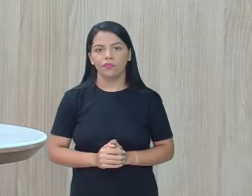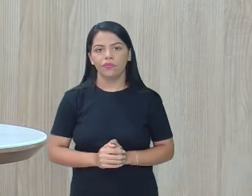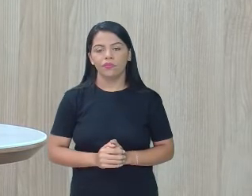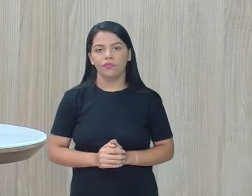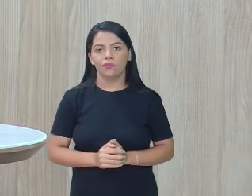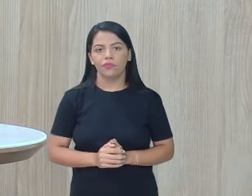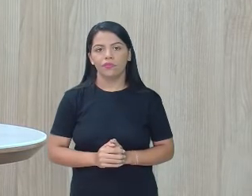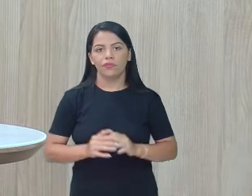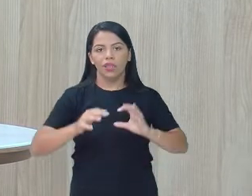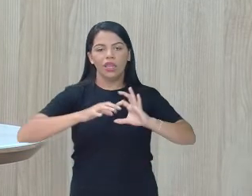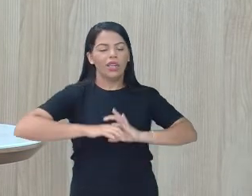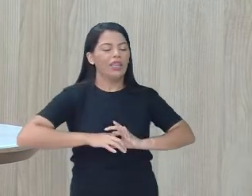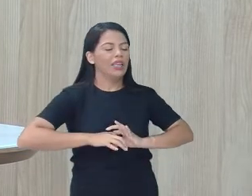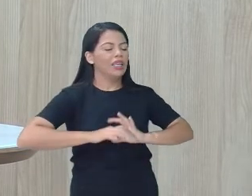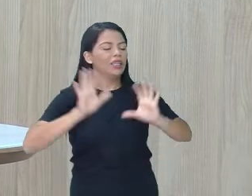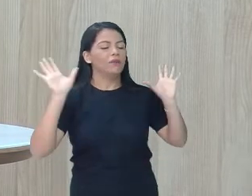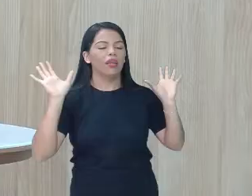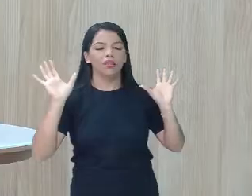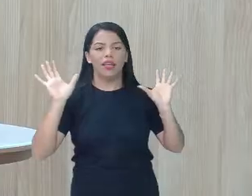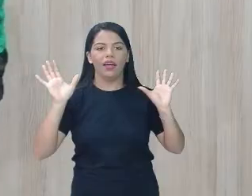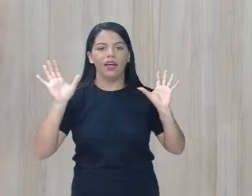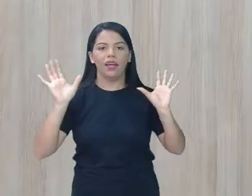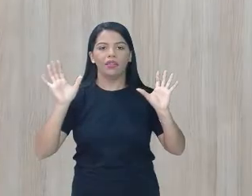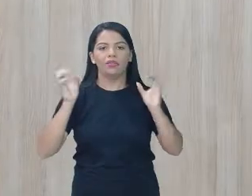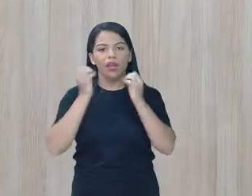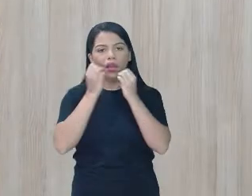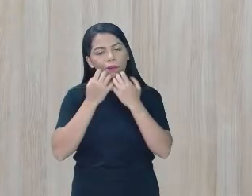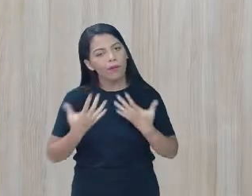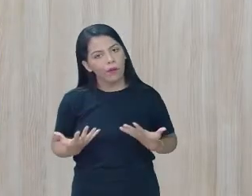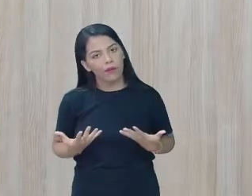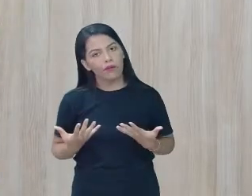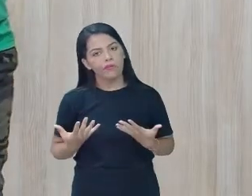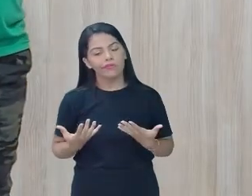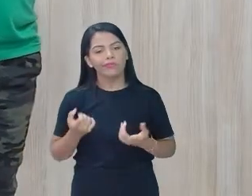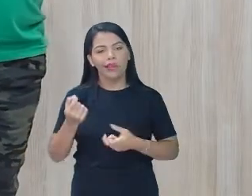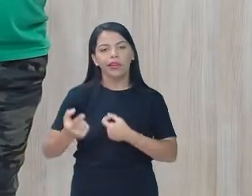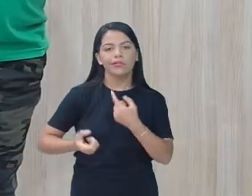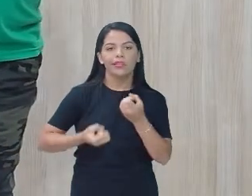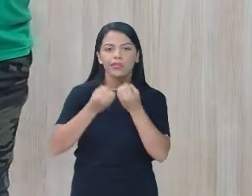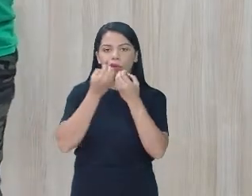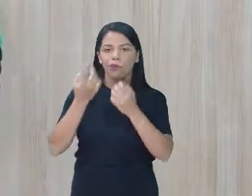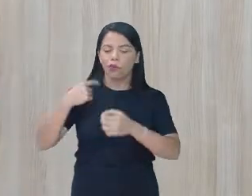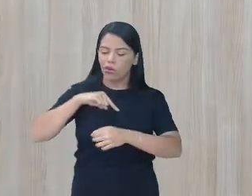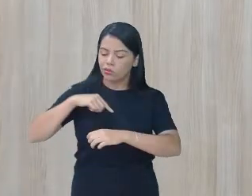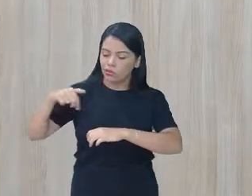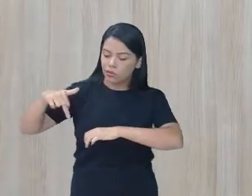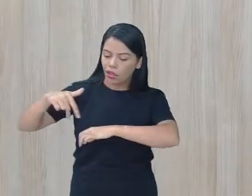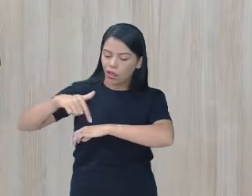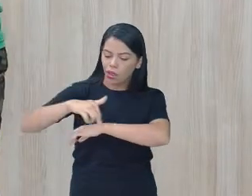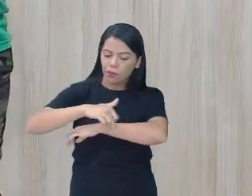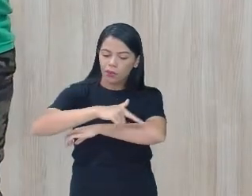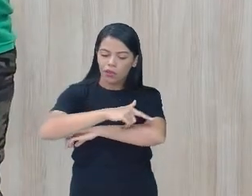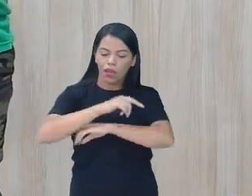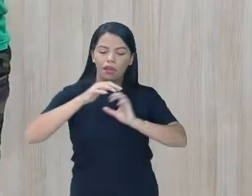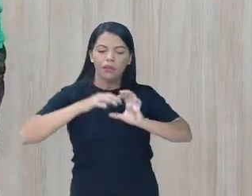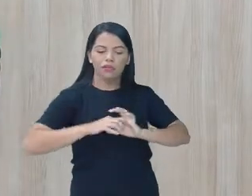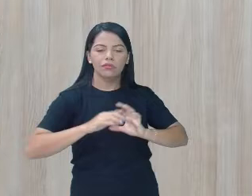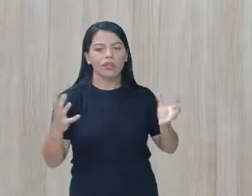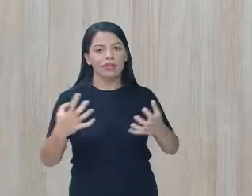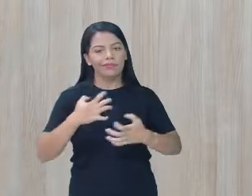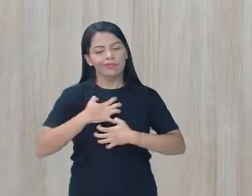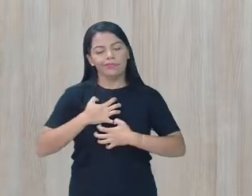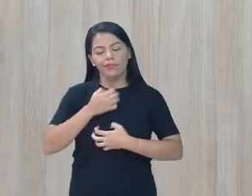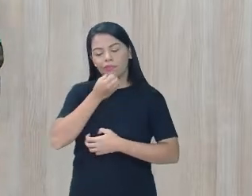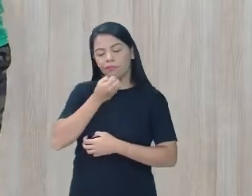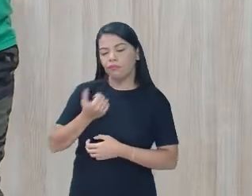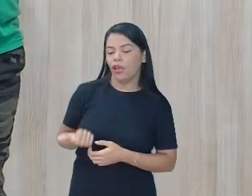De liberdade mesmo, professor. Liberdade, né? É bom, né? Vez ou outra é bom uma caminhadazinha, né? A gente caminhar pelas ruas,